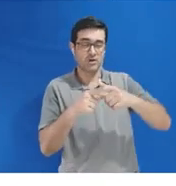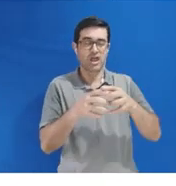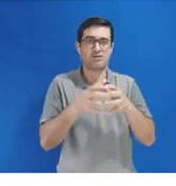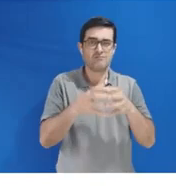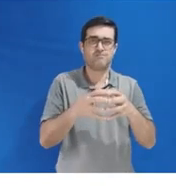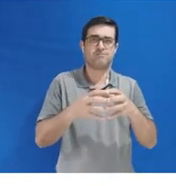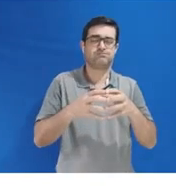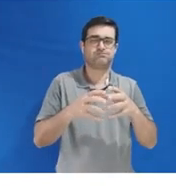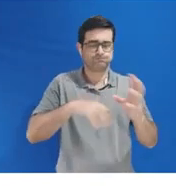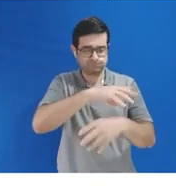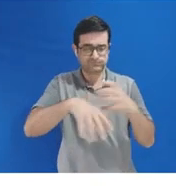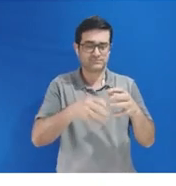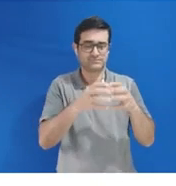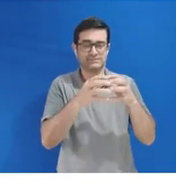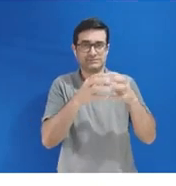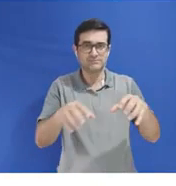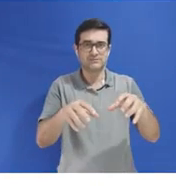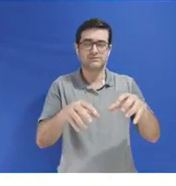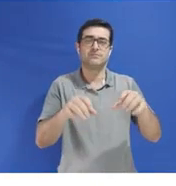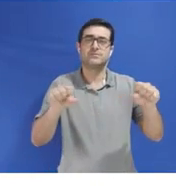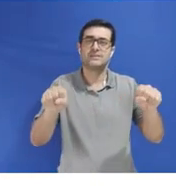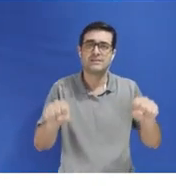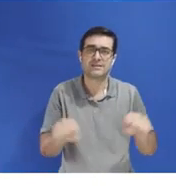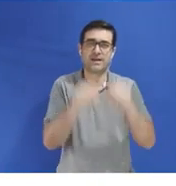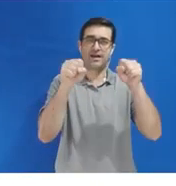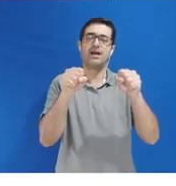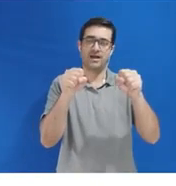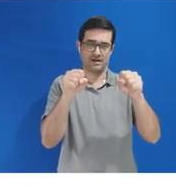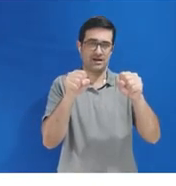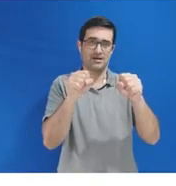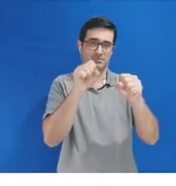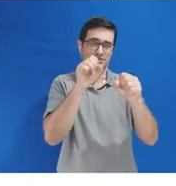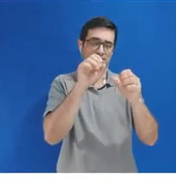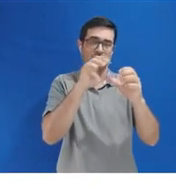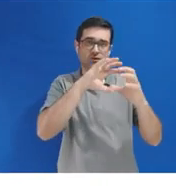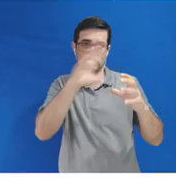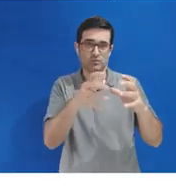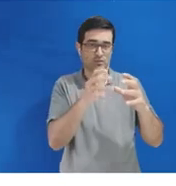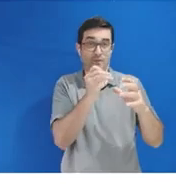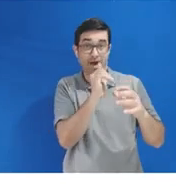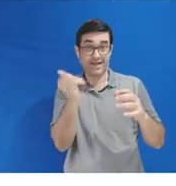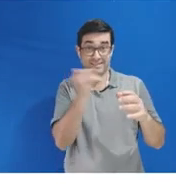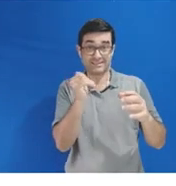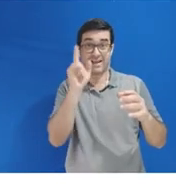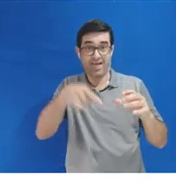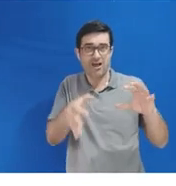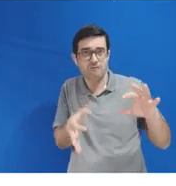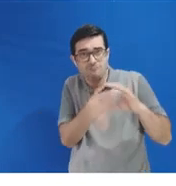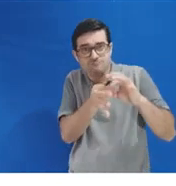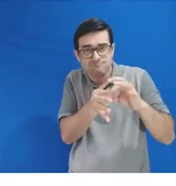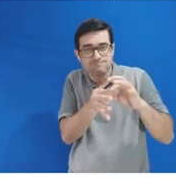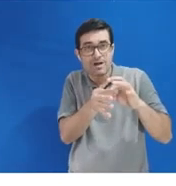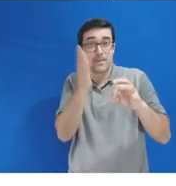retículo cristalino e eu faço isso daqui, isso vai fazer com que a energia, né, que antes era